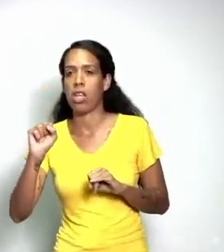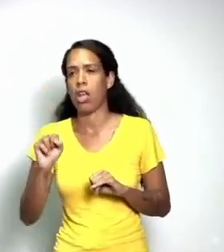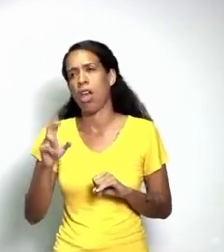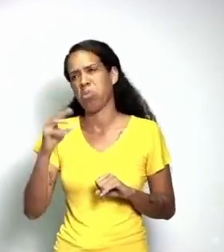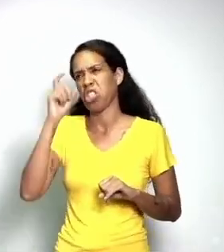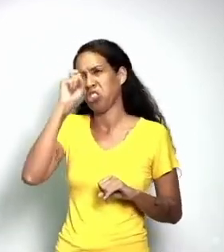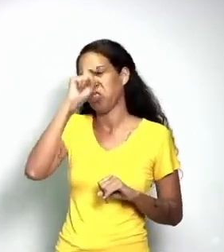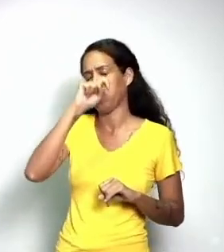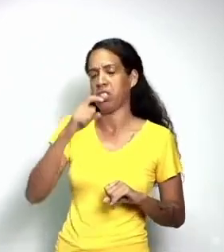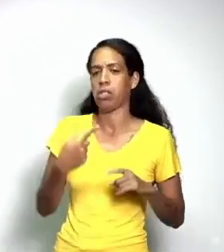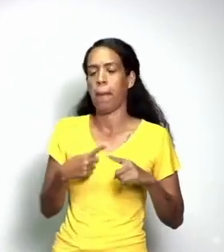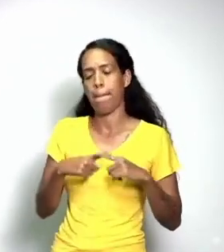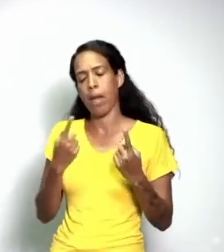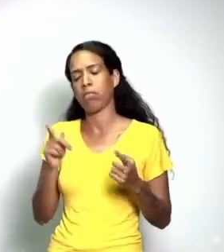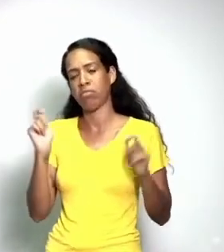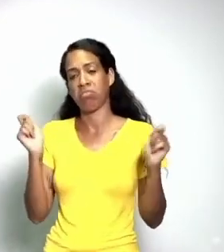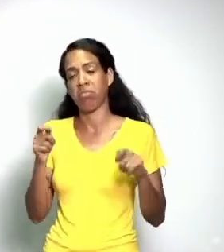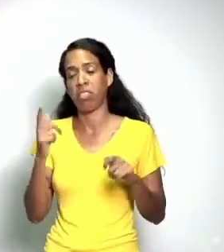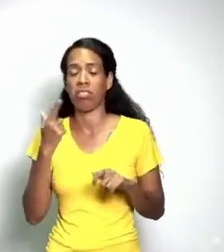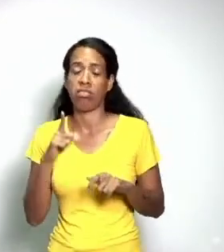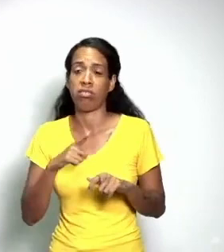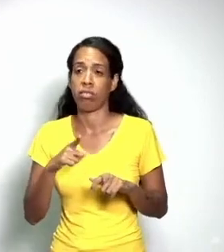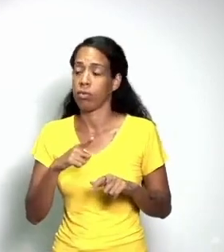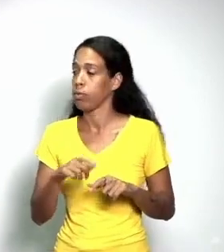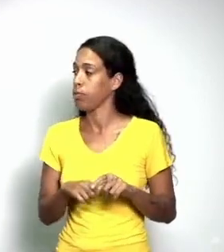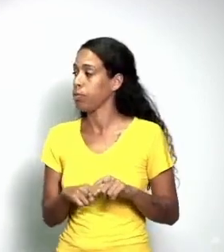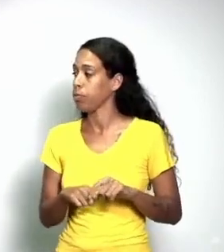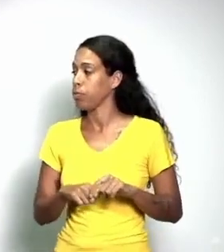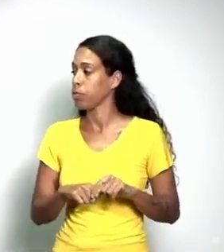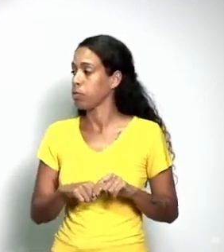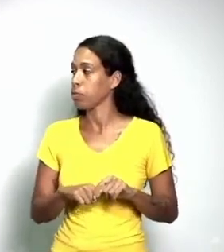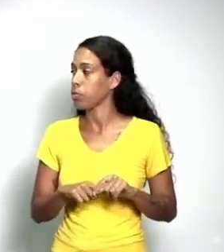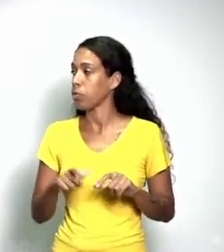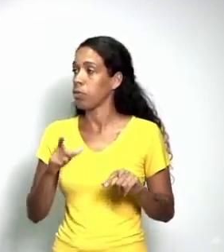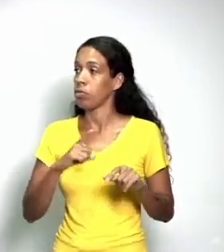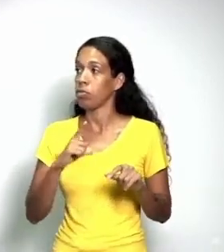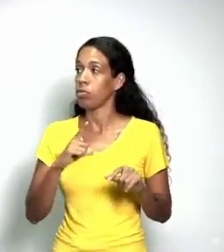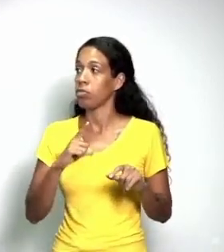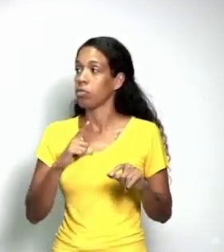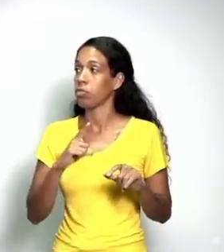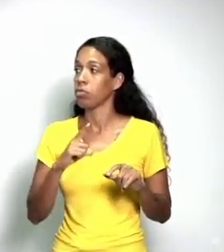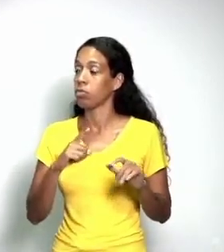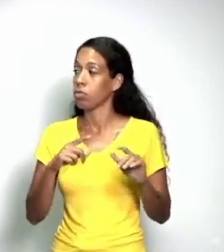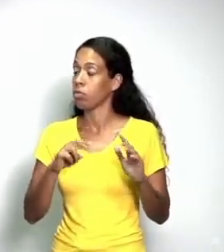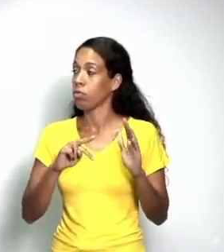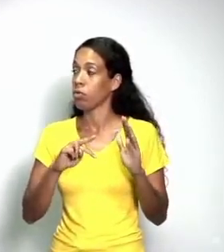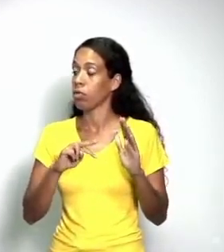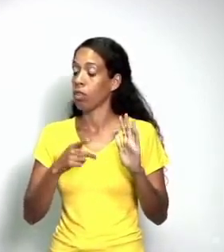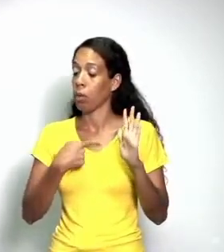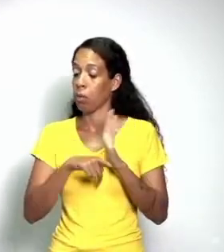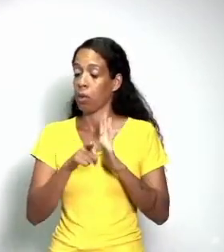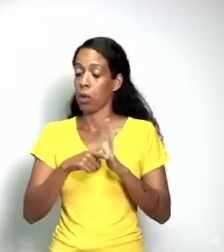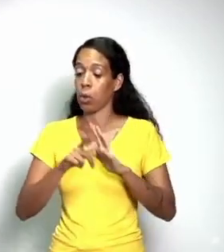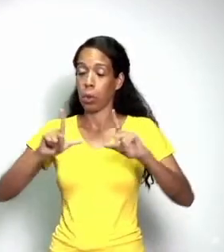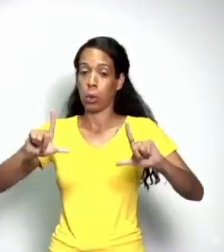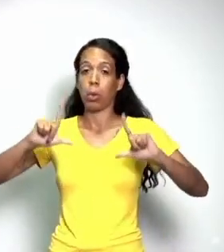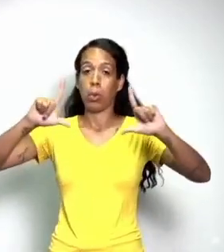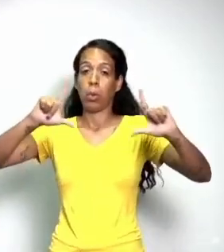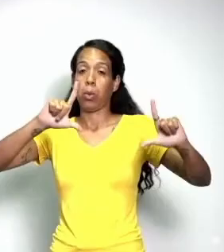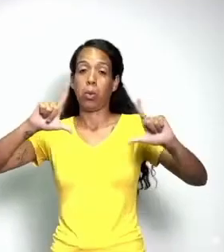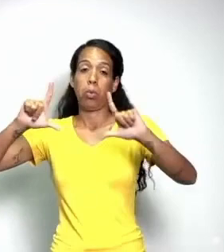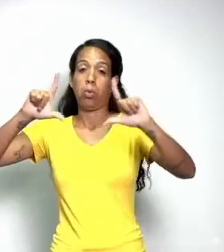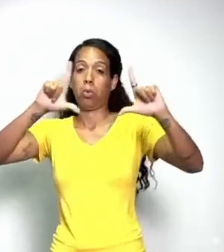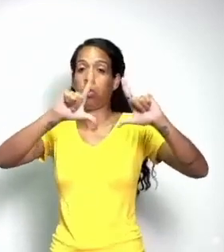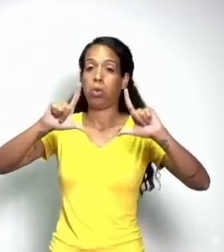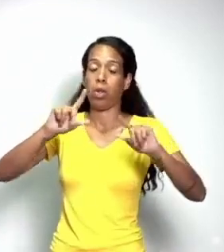raro. Mas é possível que tenha, enfim, questões que vão lidar com o enquadramento